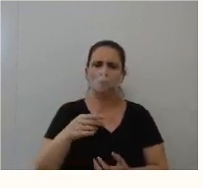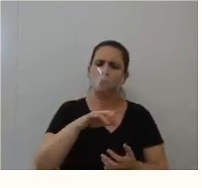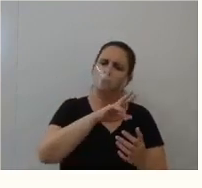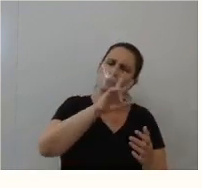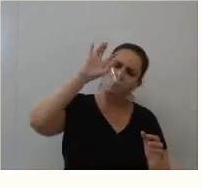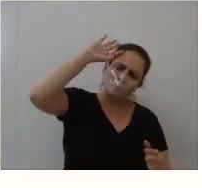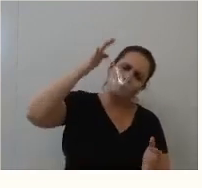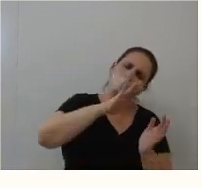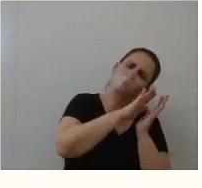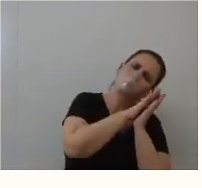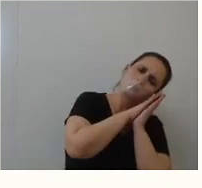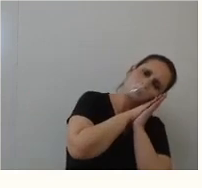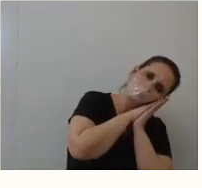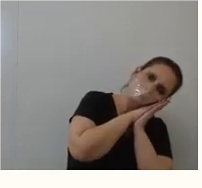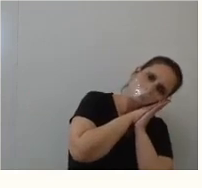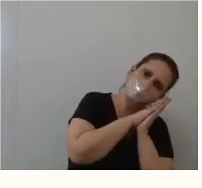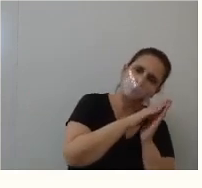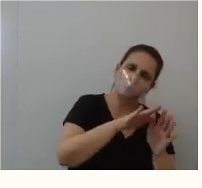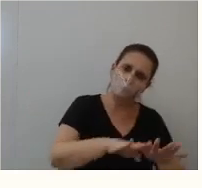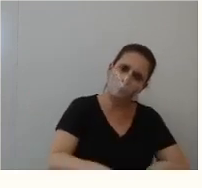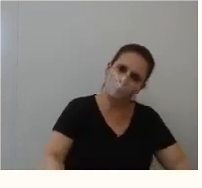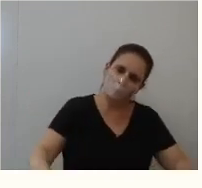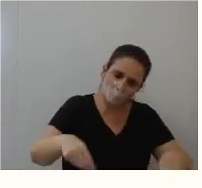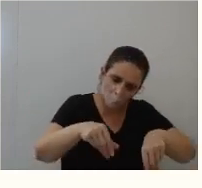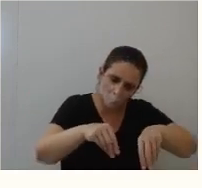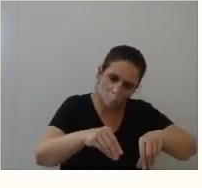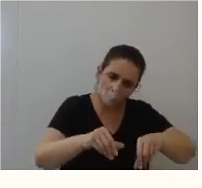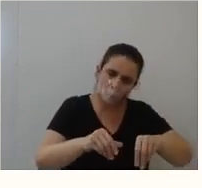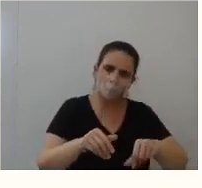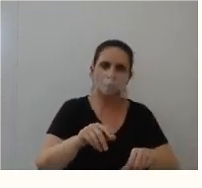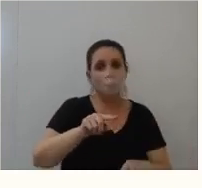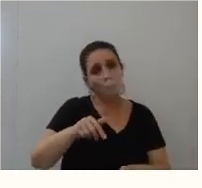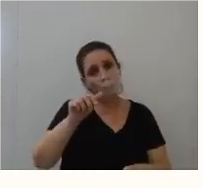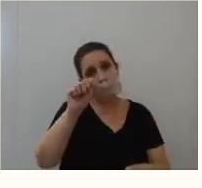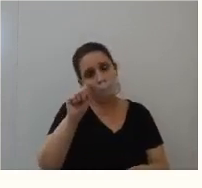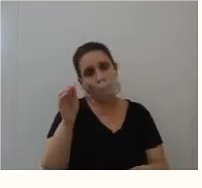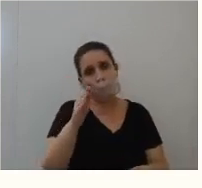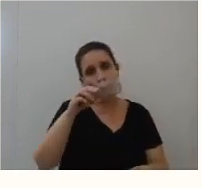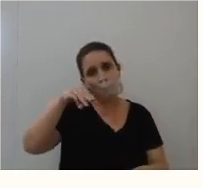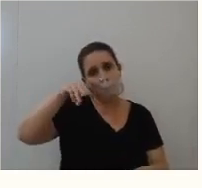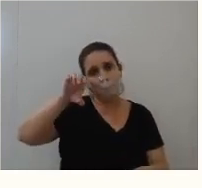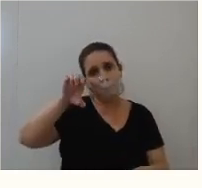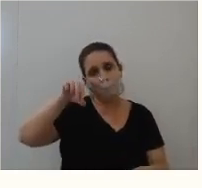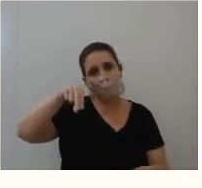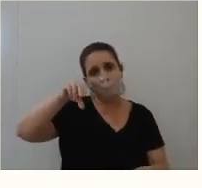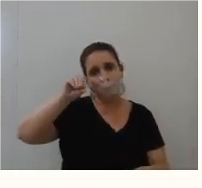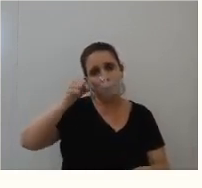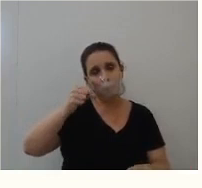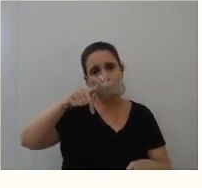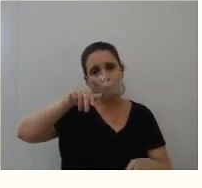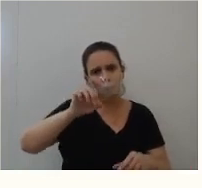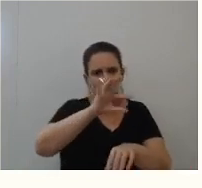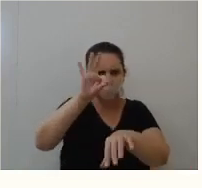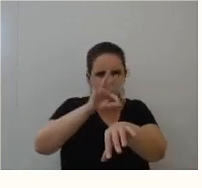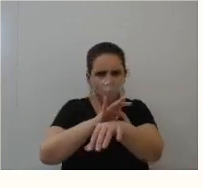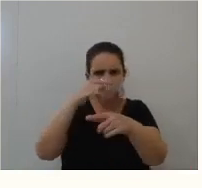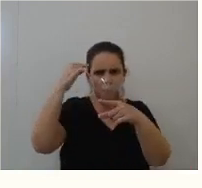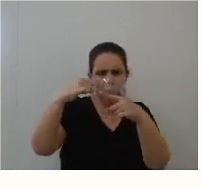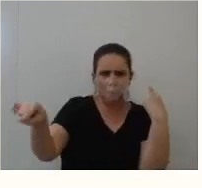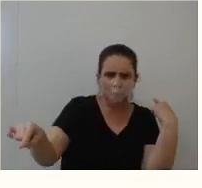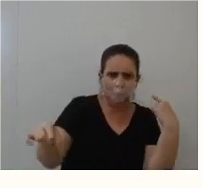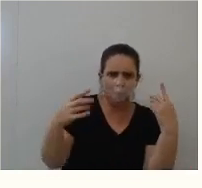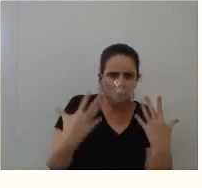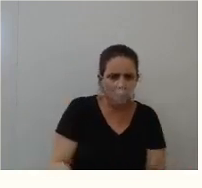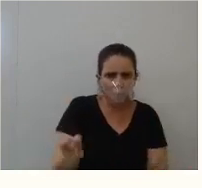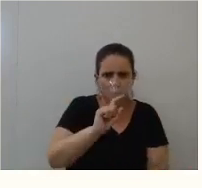repimpadamente sobre a areia, a menos que os mosquitos se opusessem. Ó, a menos